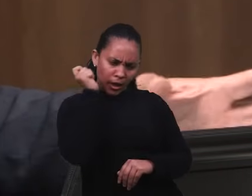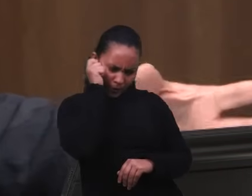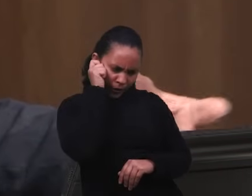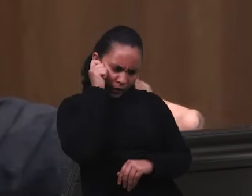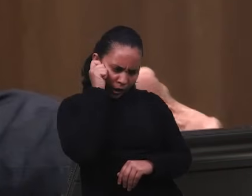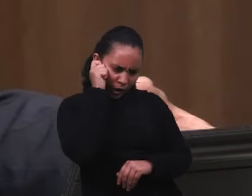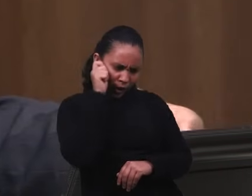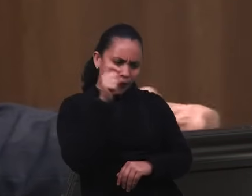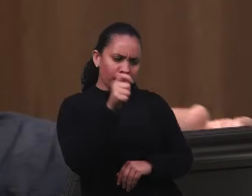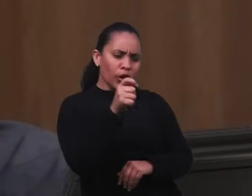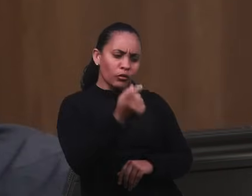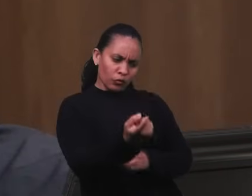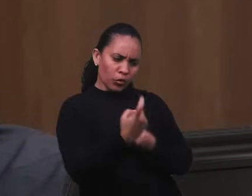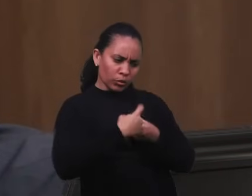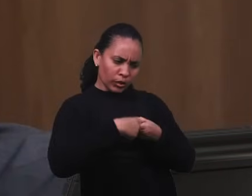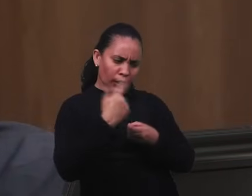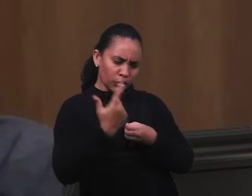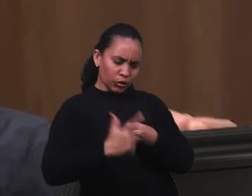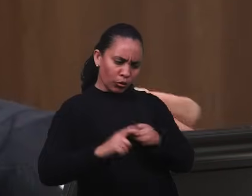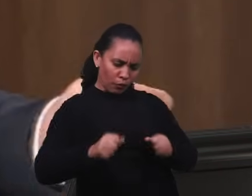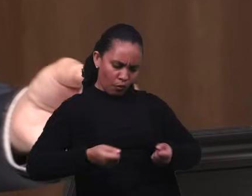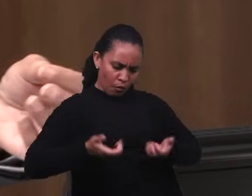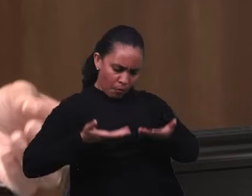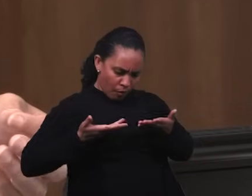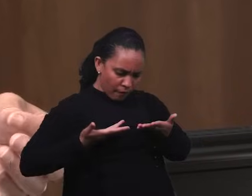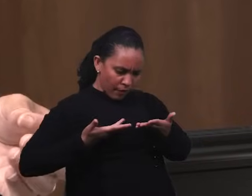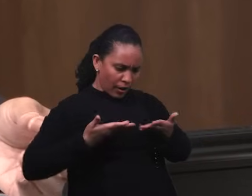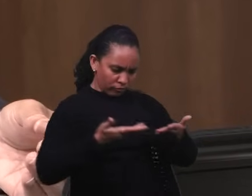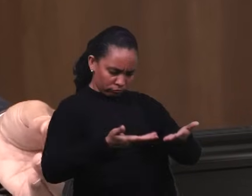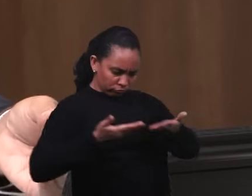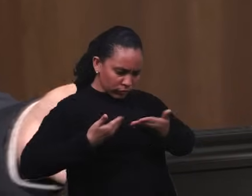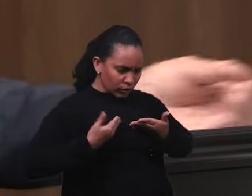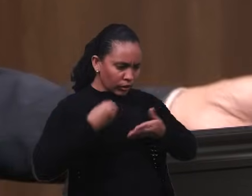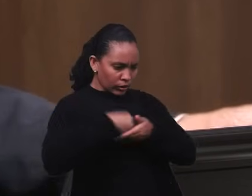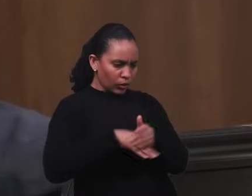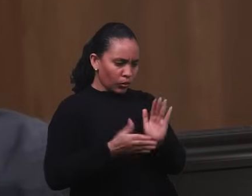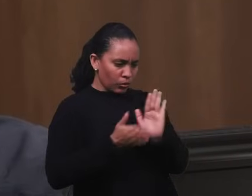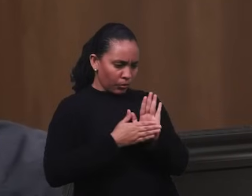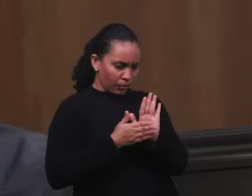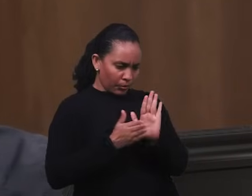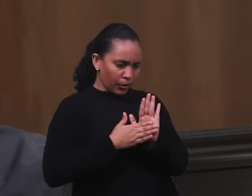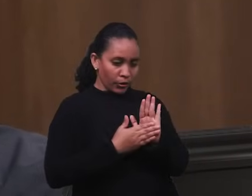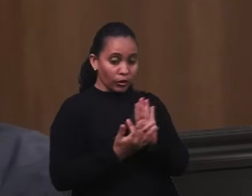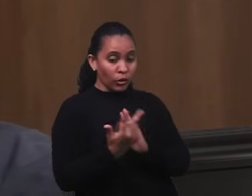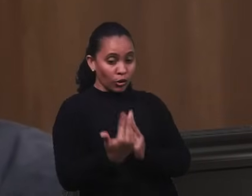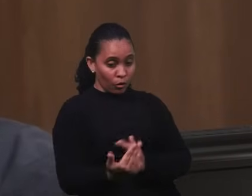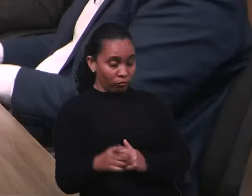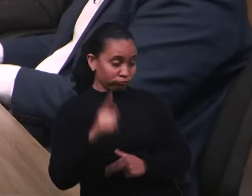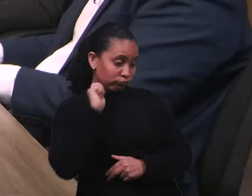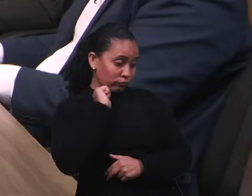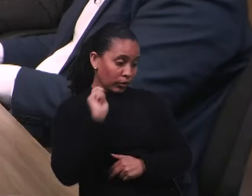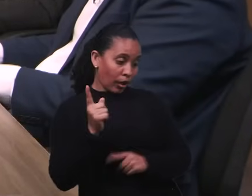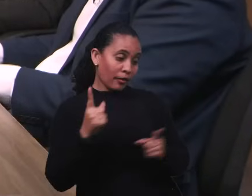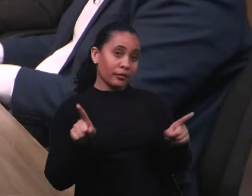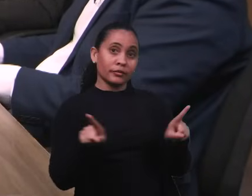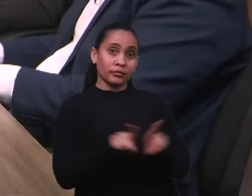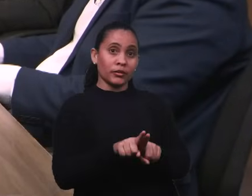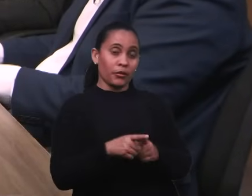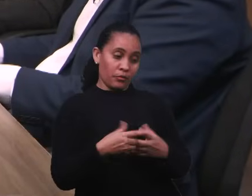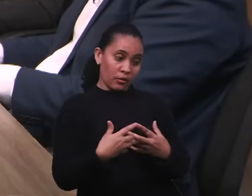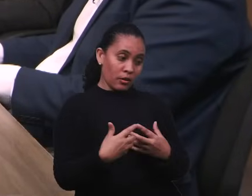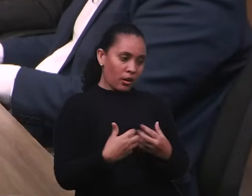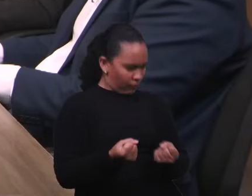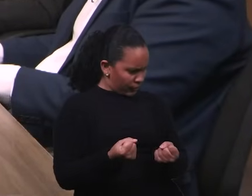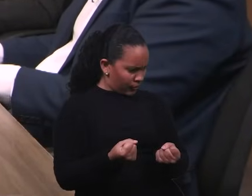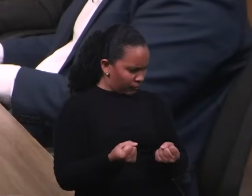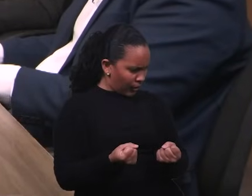se você agora trouxer no meu altar uma oferta dentro daquilo que é o meu projeto, que foi a oferta do teu irmão Abel, será que eu não vou aceitar? Não